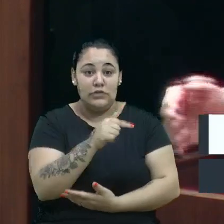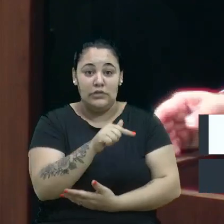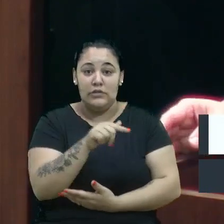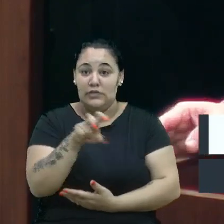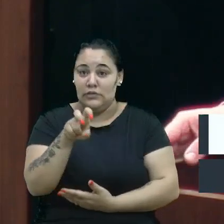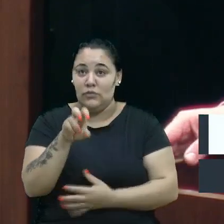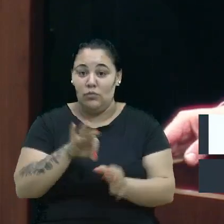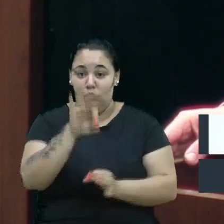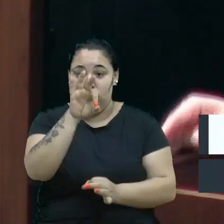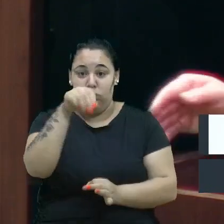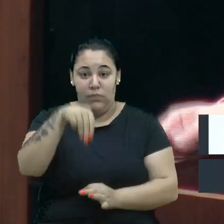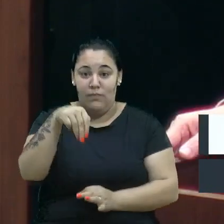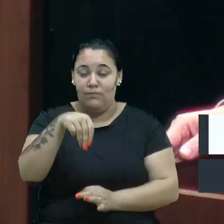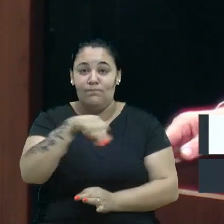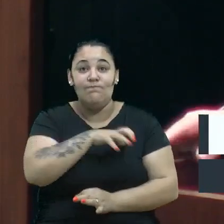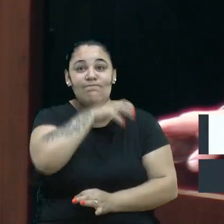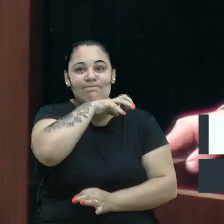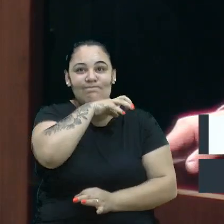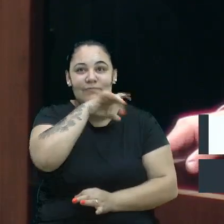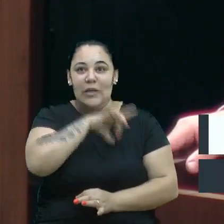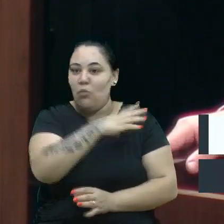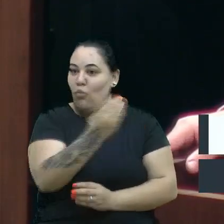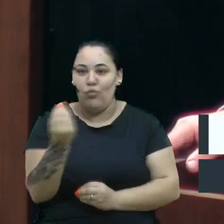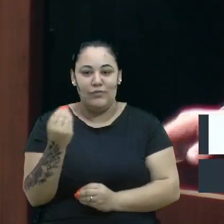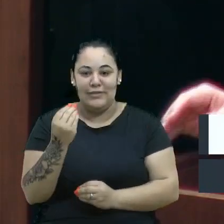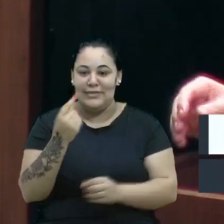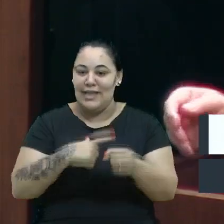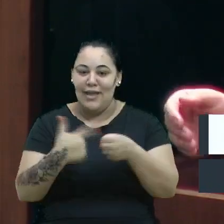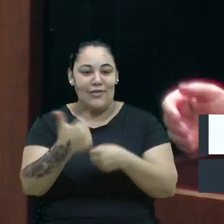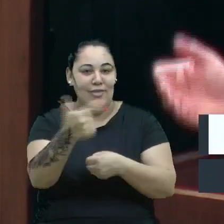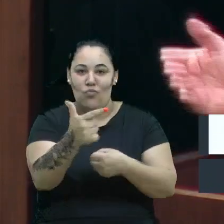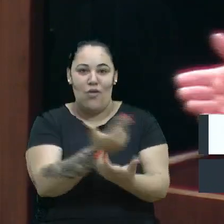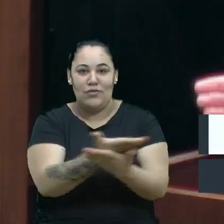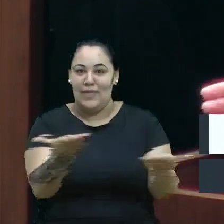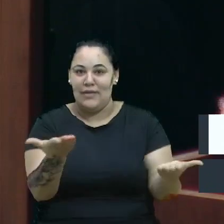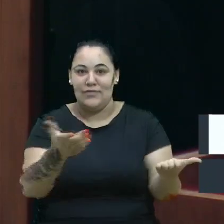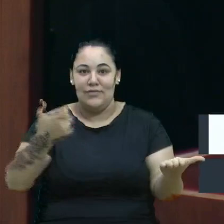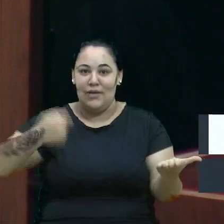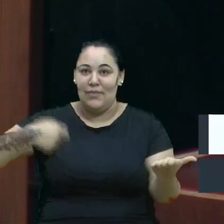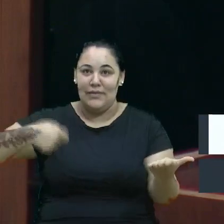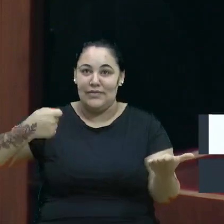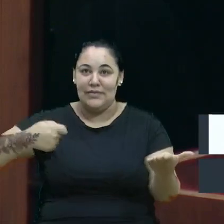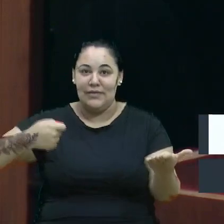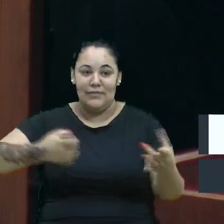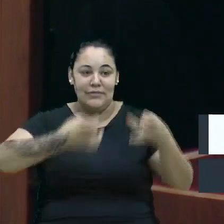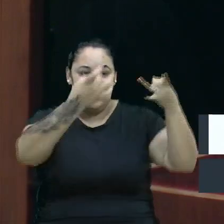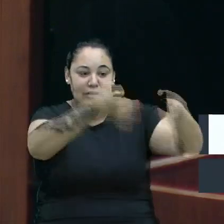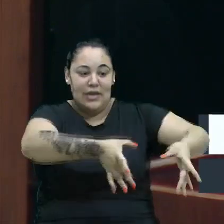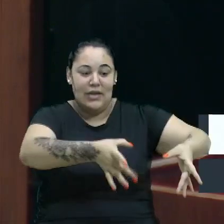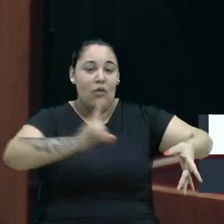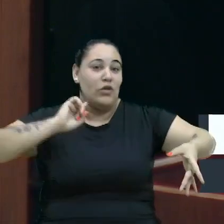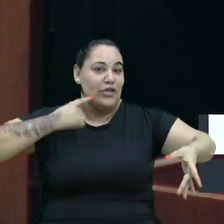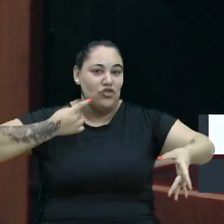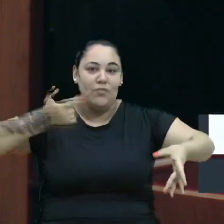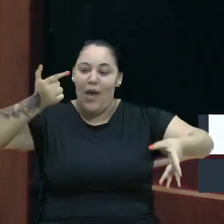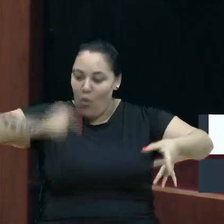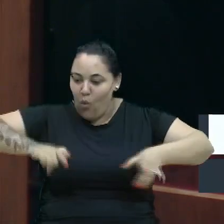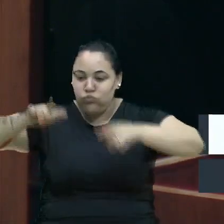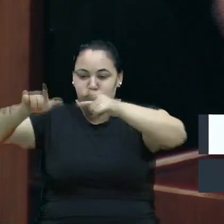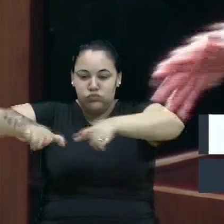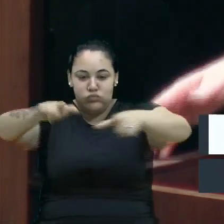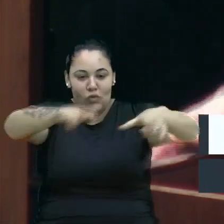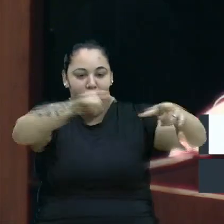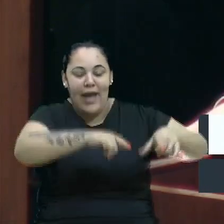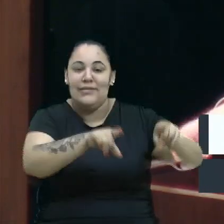colocar o lixo. Agora, tem muitas cidades que não têm esse espaço e que tem que pegar e justamente levar o seu lixo para outra localidade, enfim,